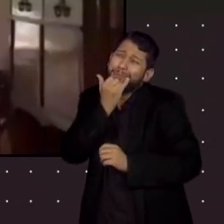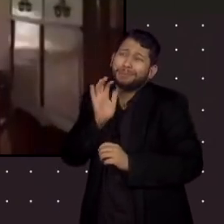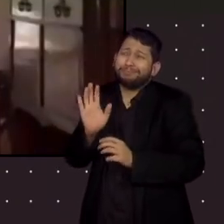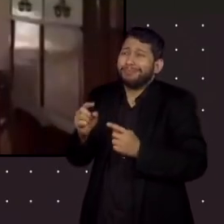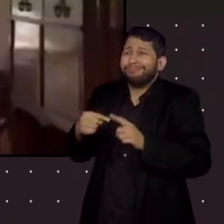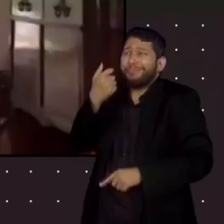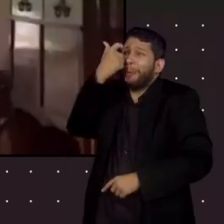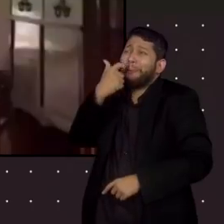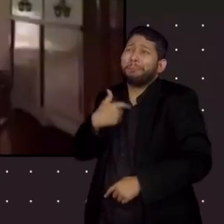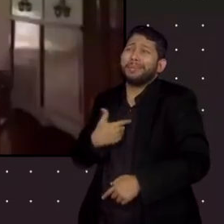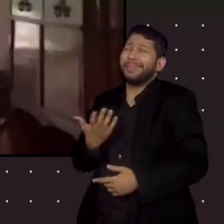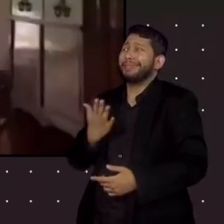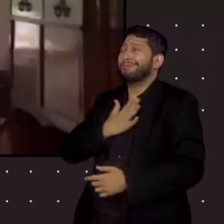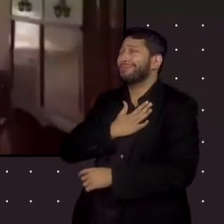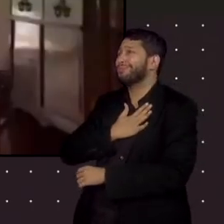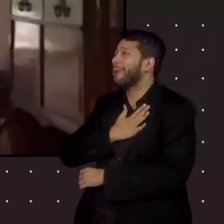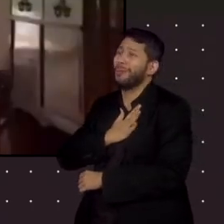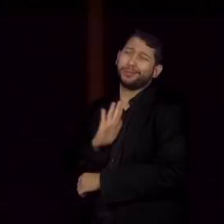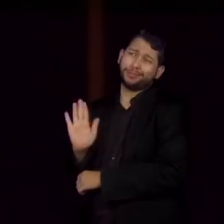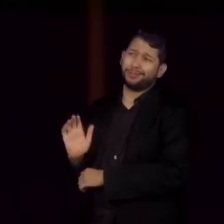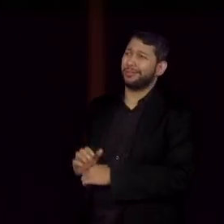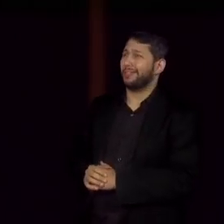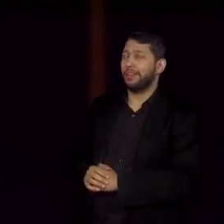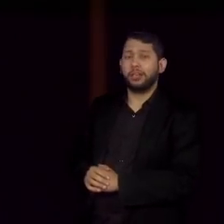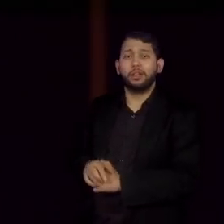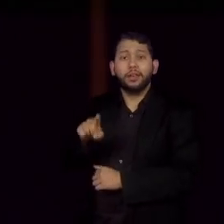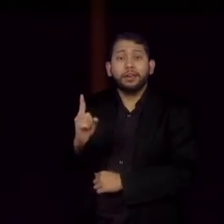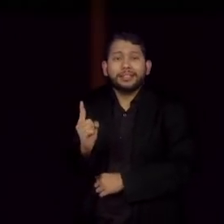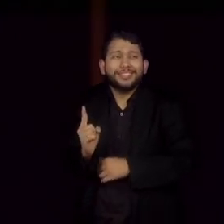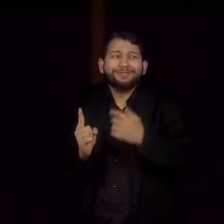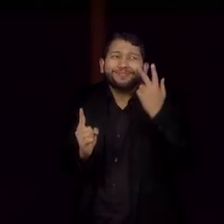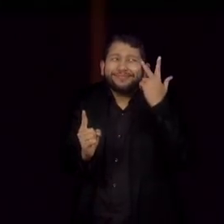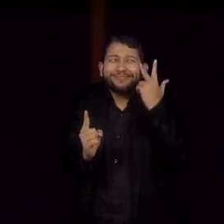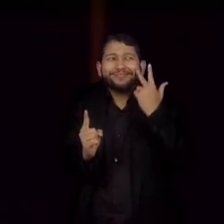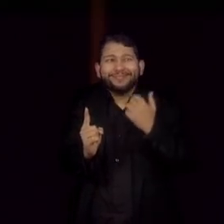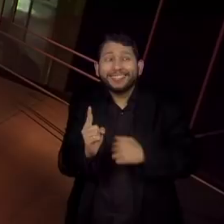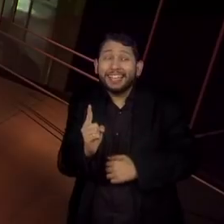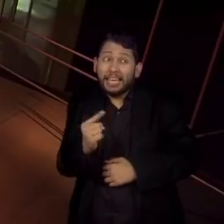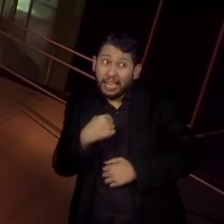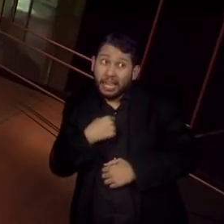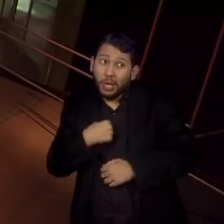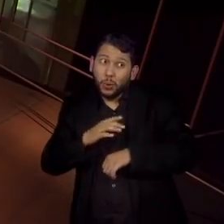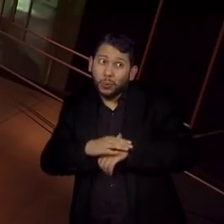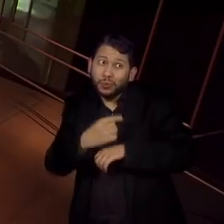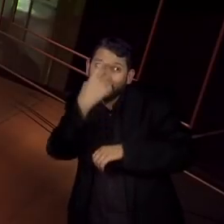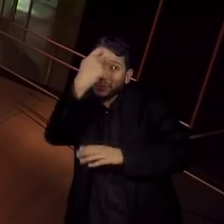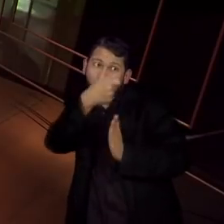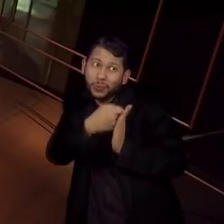não gostei. Eu não gostei. Ele ficou muito sem jeito, falou assim, a música é minha.